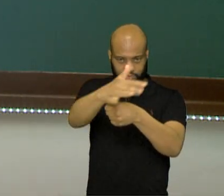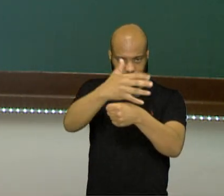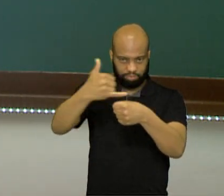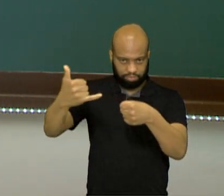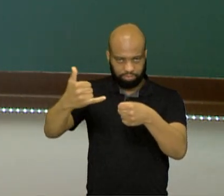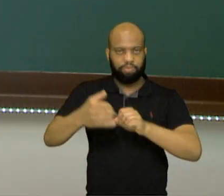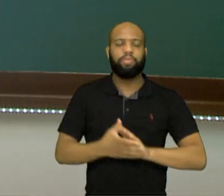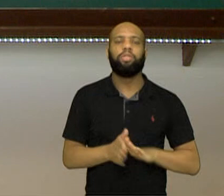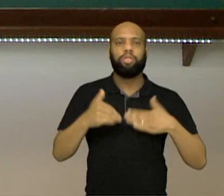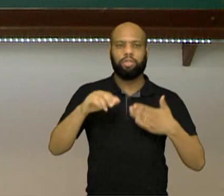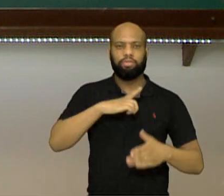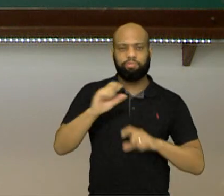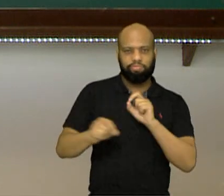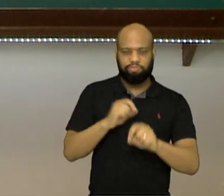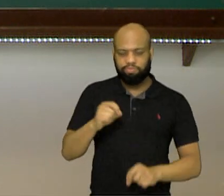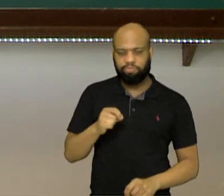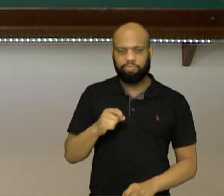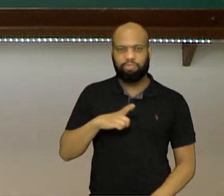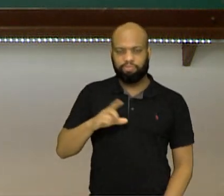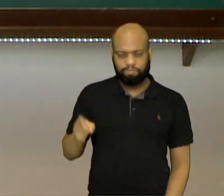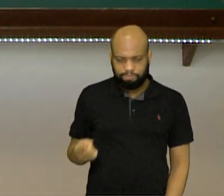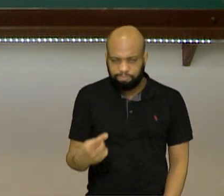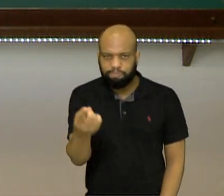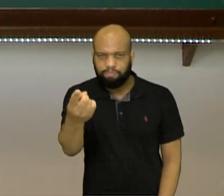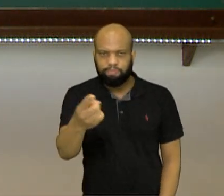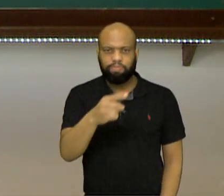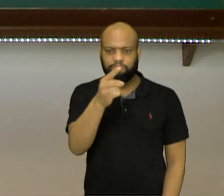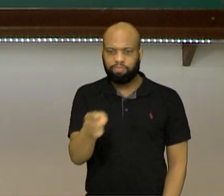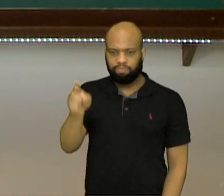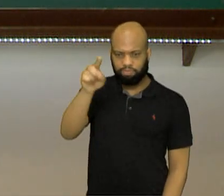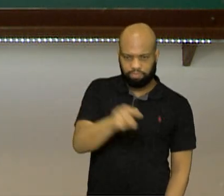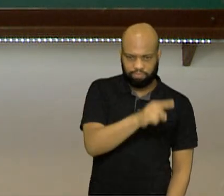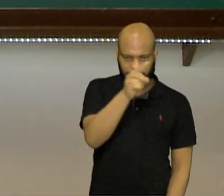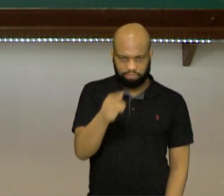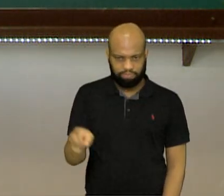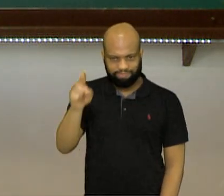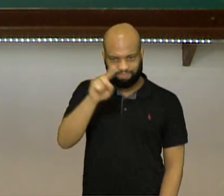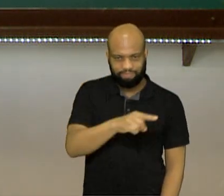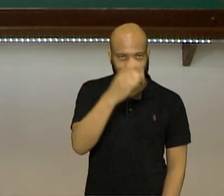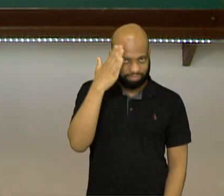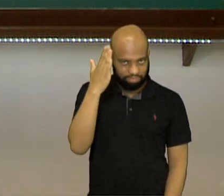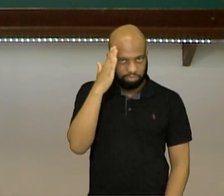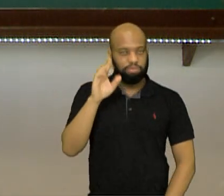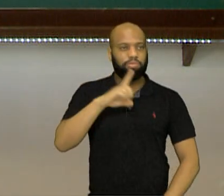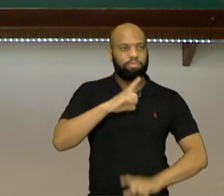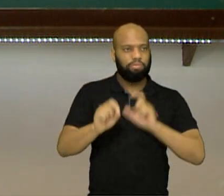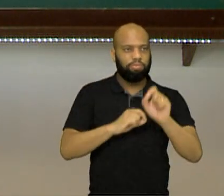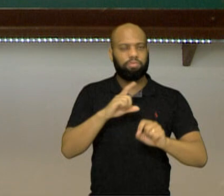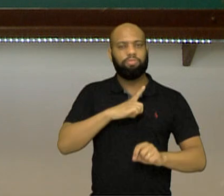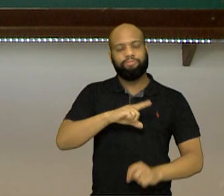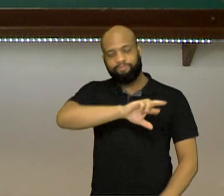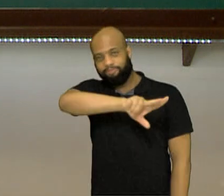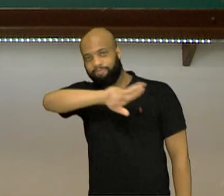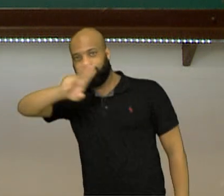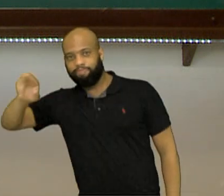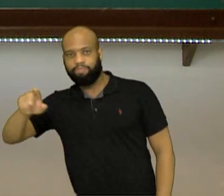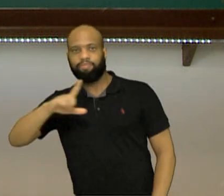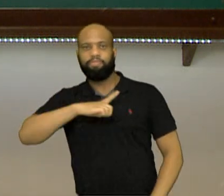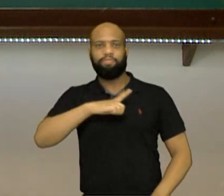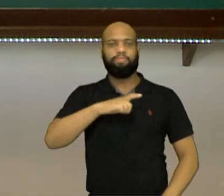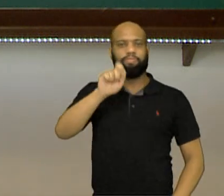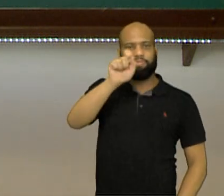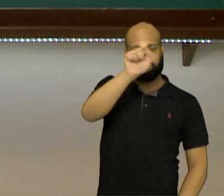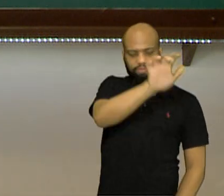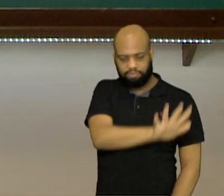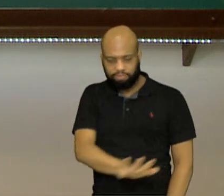né? Infinito é uma coisa relativa, infinito é um conceito. Então eu posso ter bastante superfícies equipotenciais ao redor da